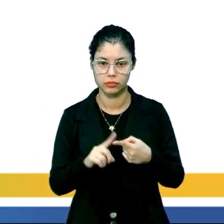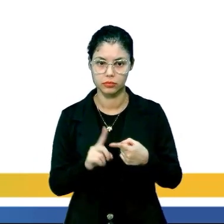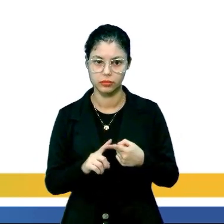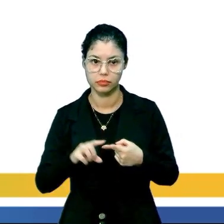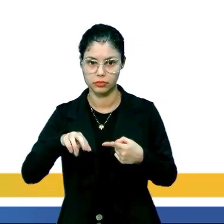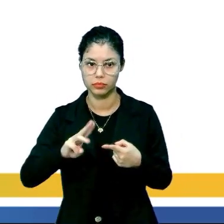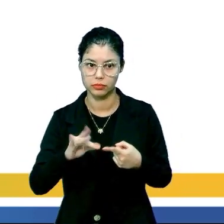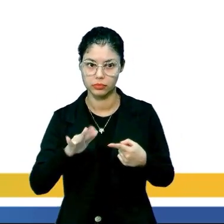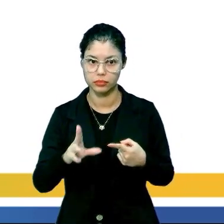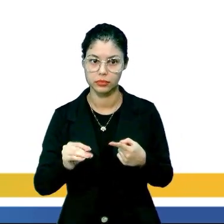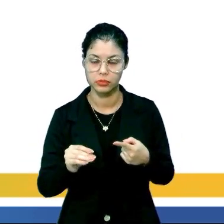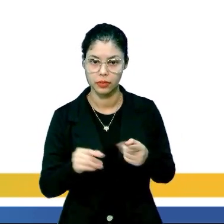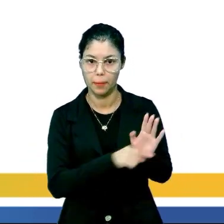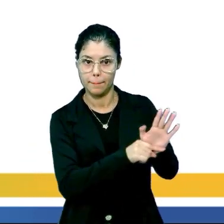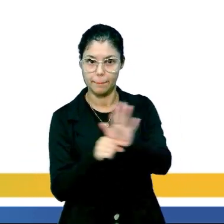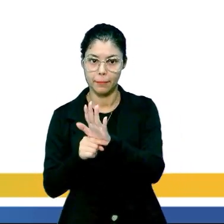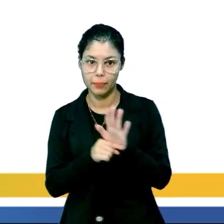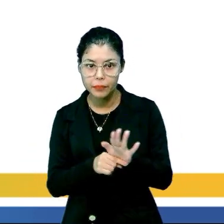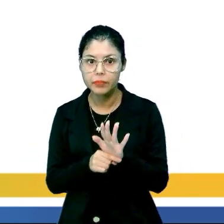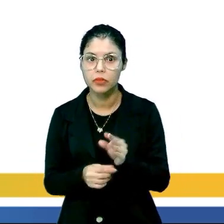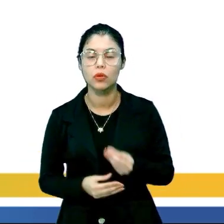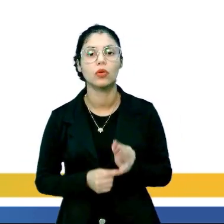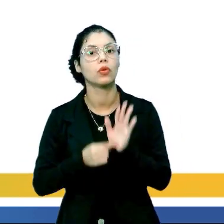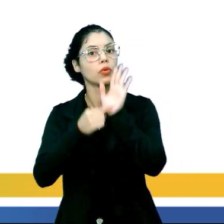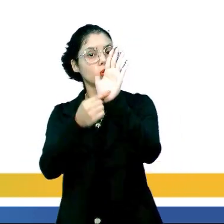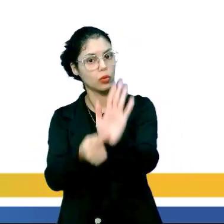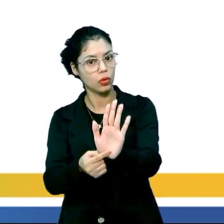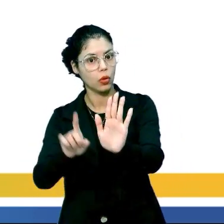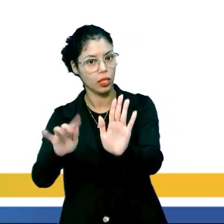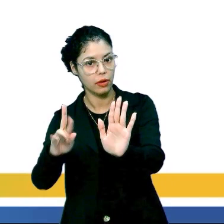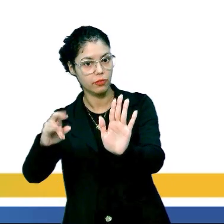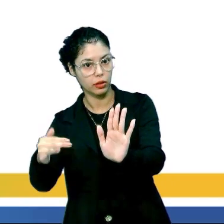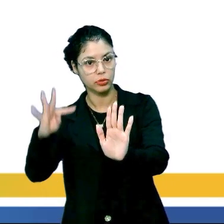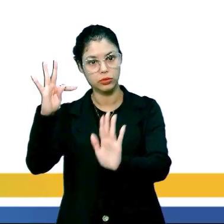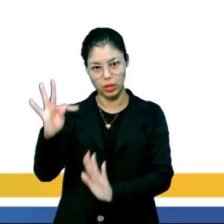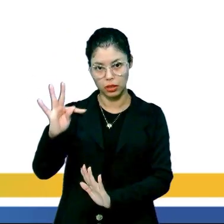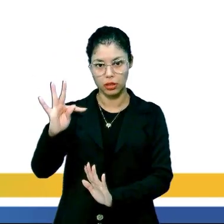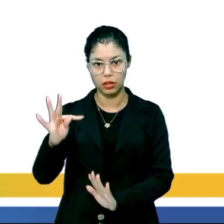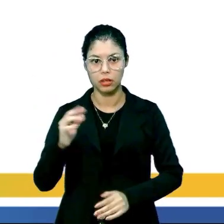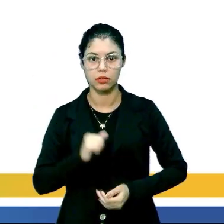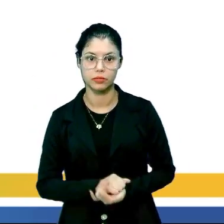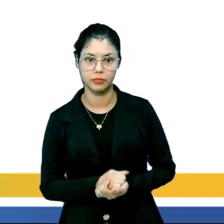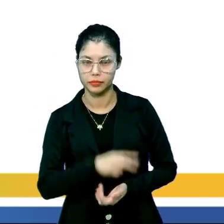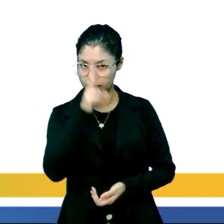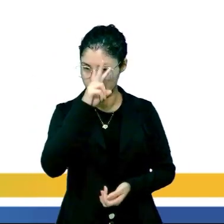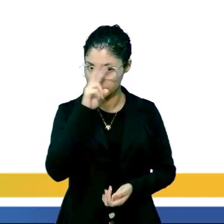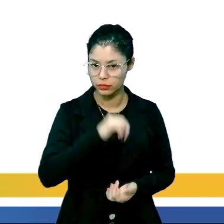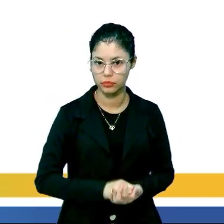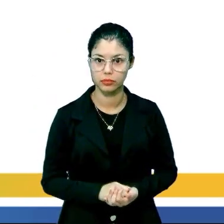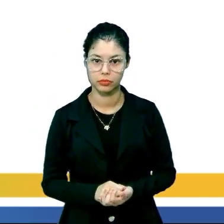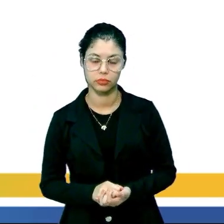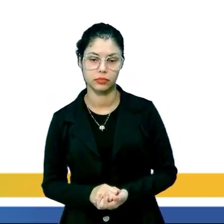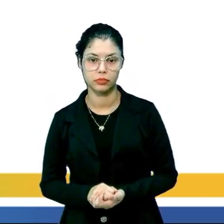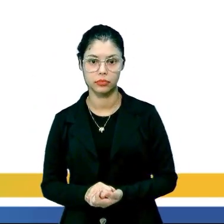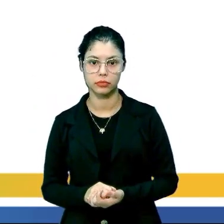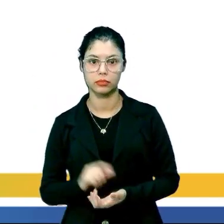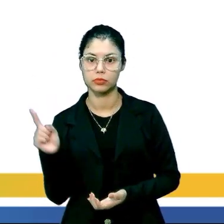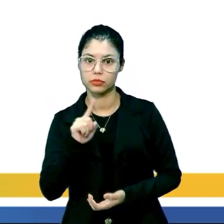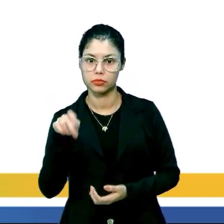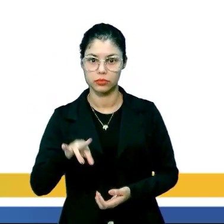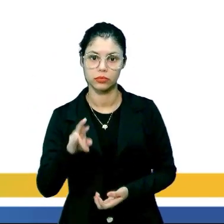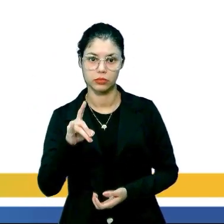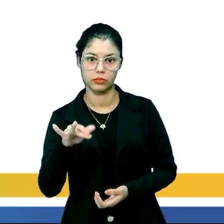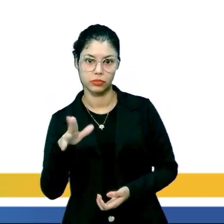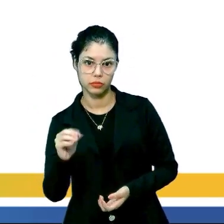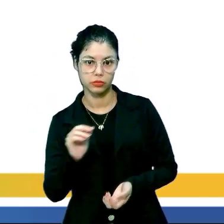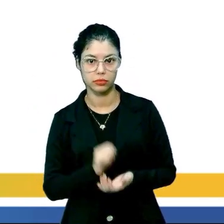o macrófago ele vai apresentar o antígeno por linfócito T, auxiliador. Lembra disso? O neutrófilo não.